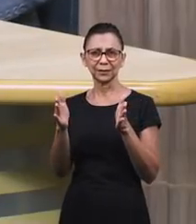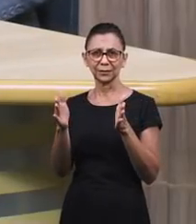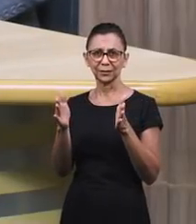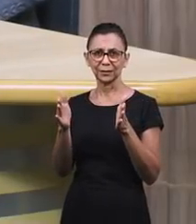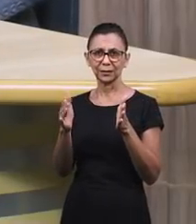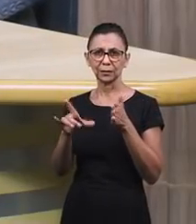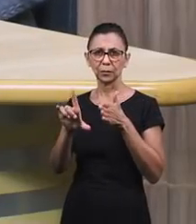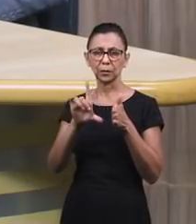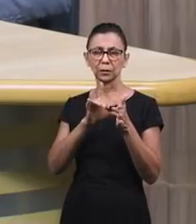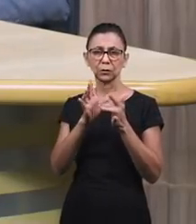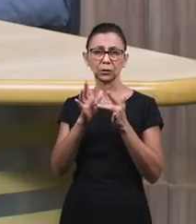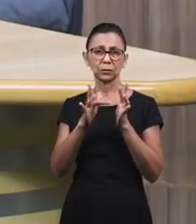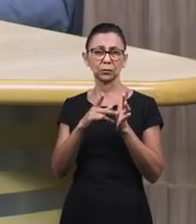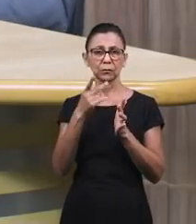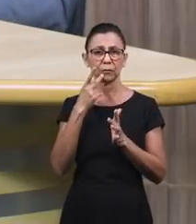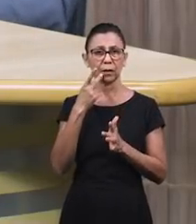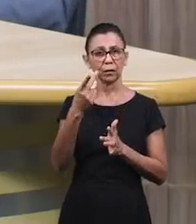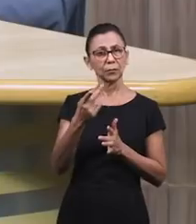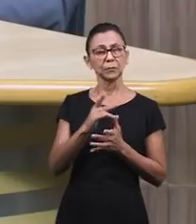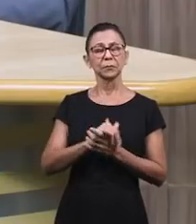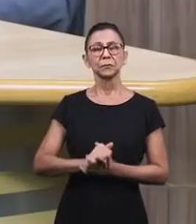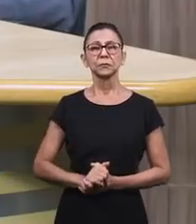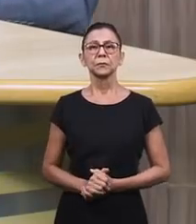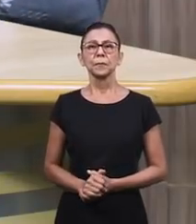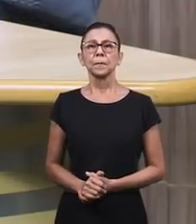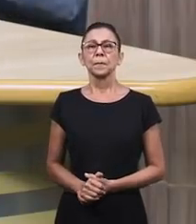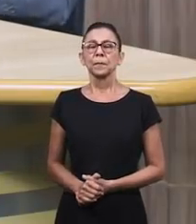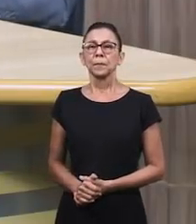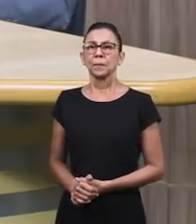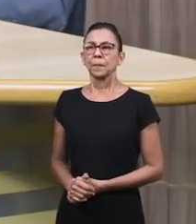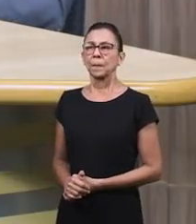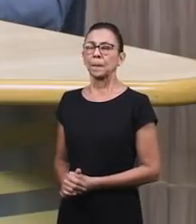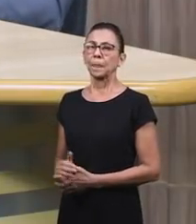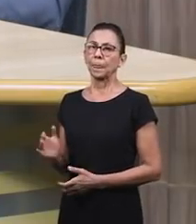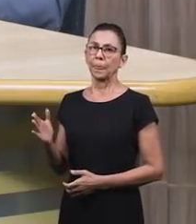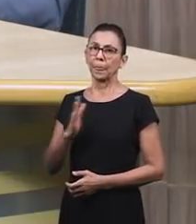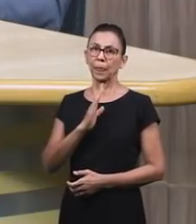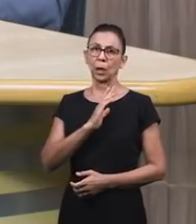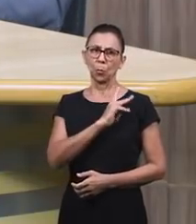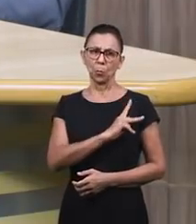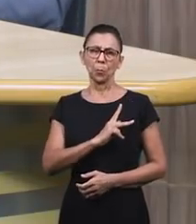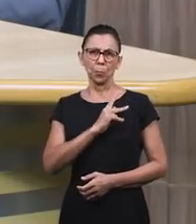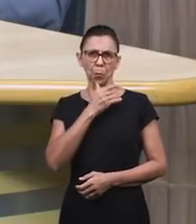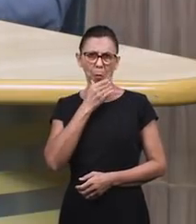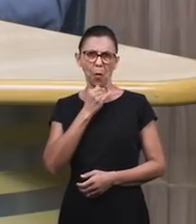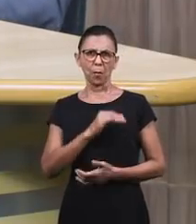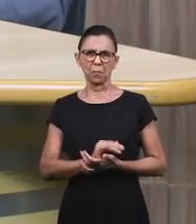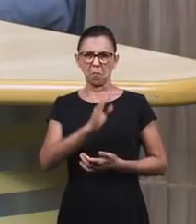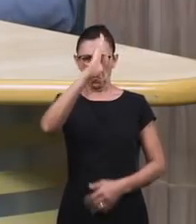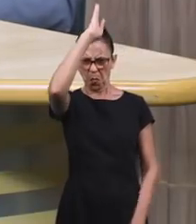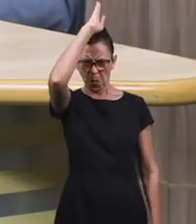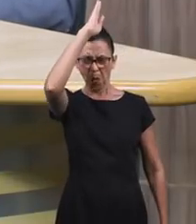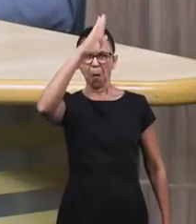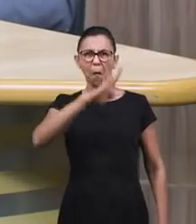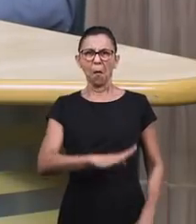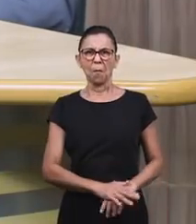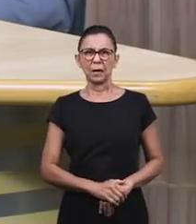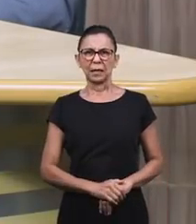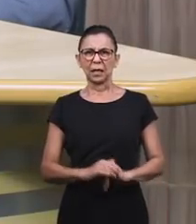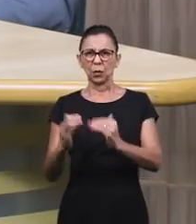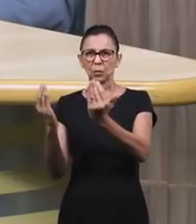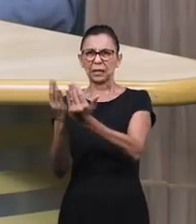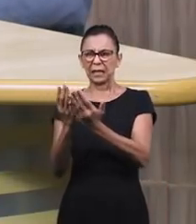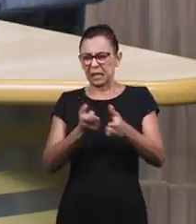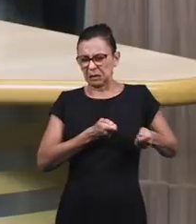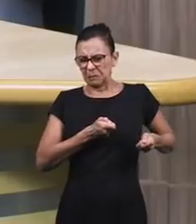a presença do Senhor Jesus, do Filho. Ora, quando Paulo perseguia a igreja, ele foi, você vê qual coisa, como é que isso interrompeu o